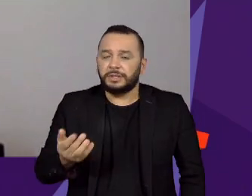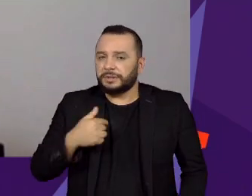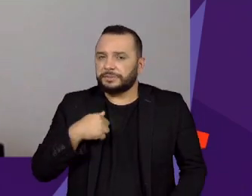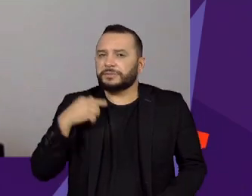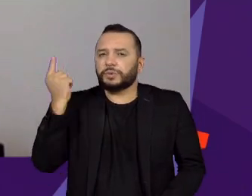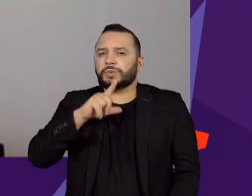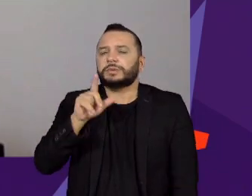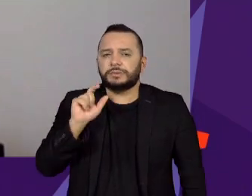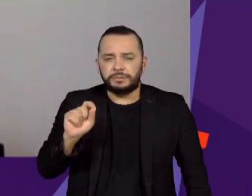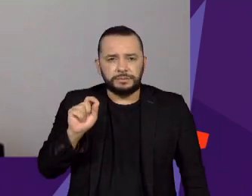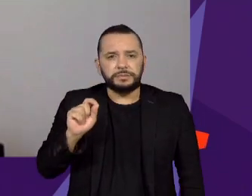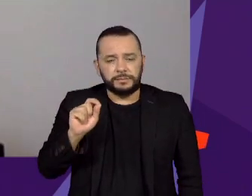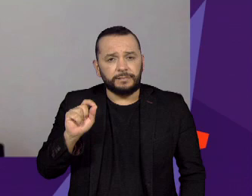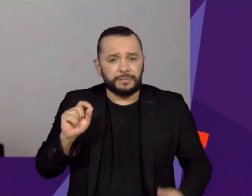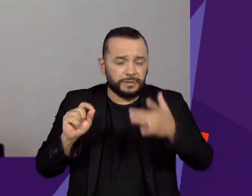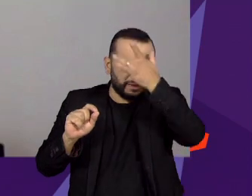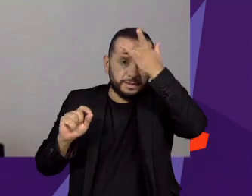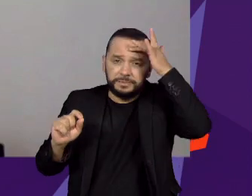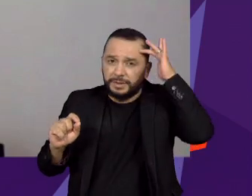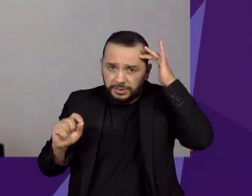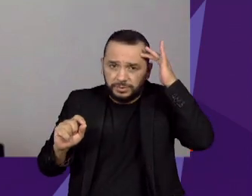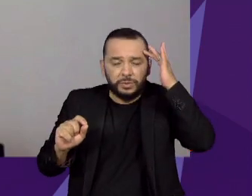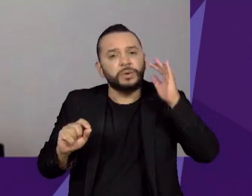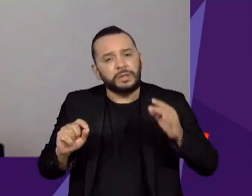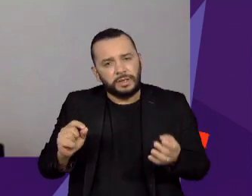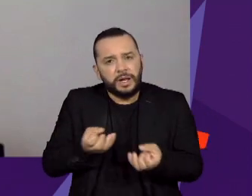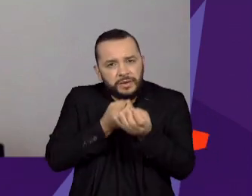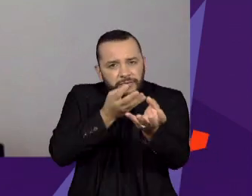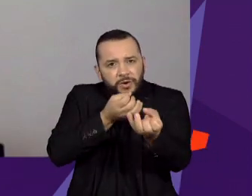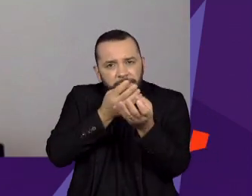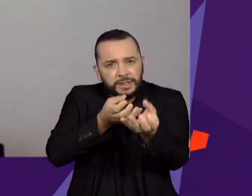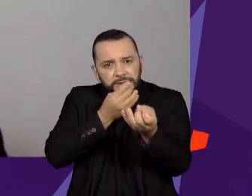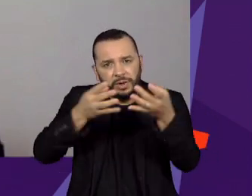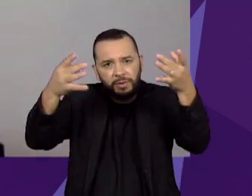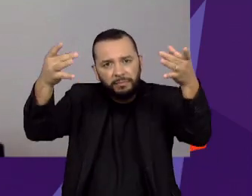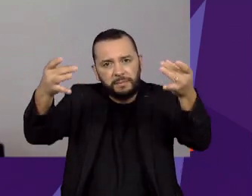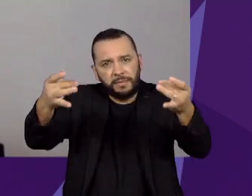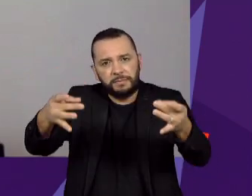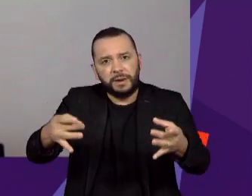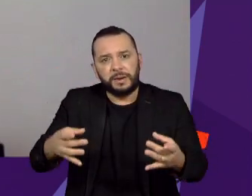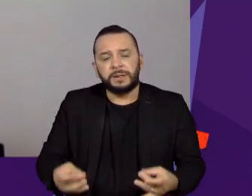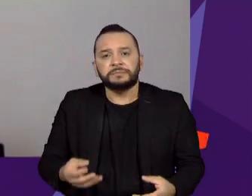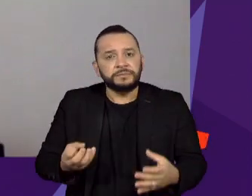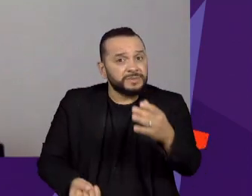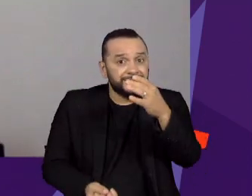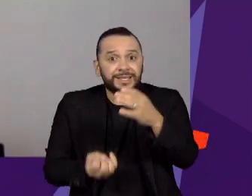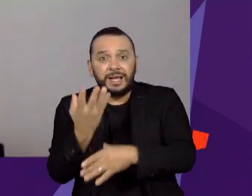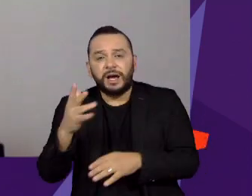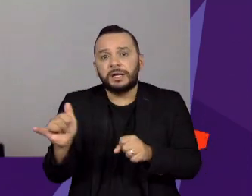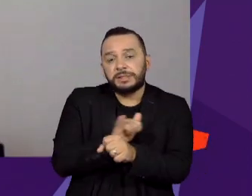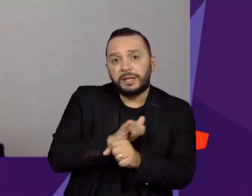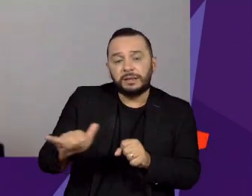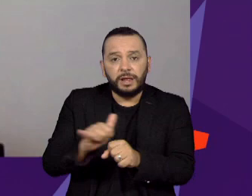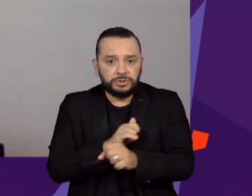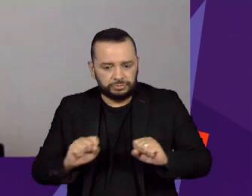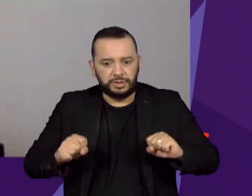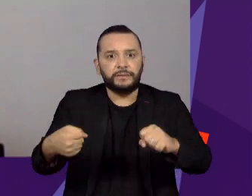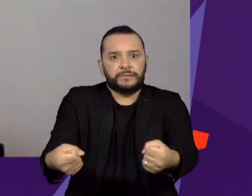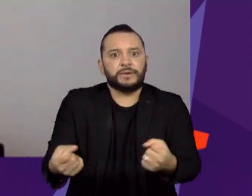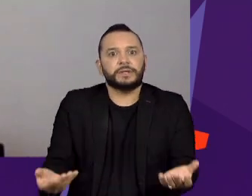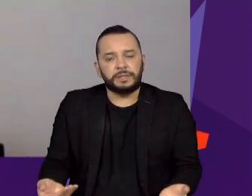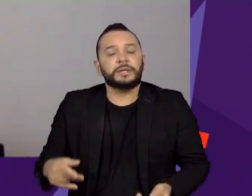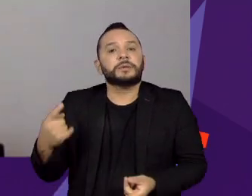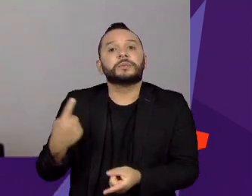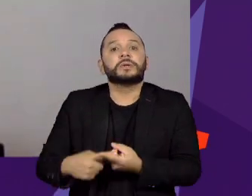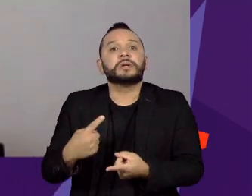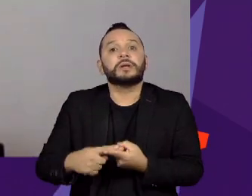momento, fazer com que as pessoas tivessem as informações necessárias para montarem as suas linhas de defesa, já que a primeira linha